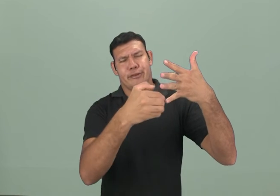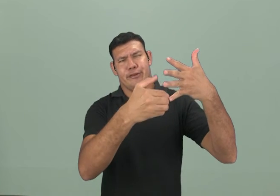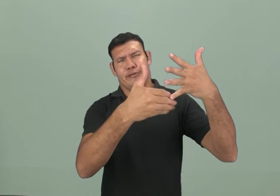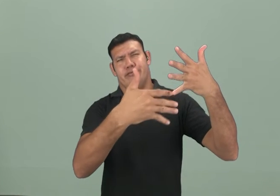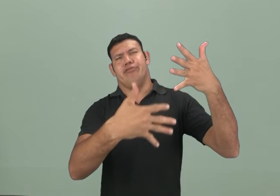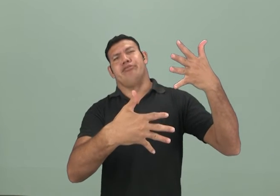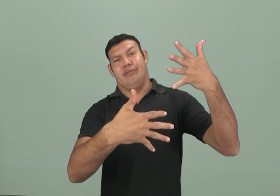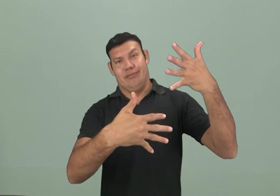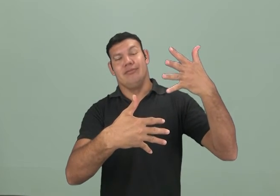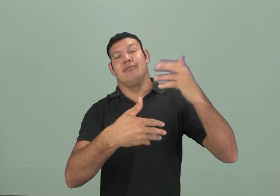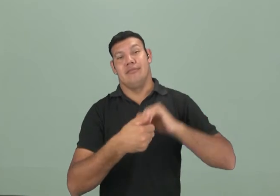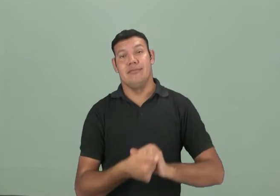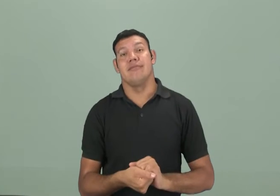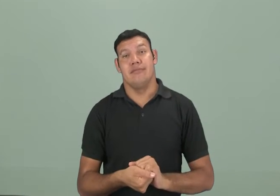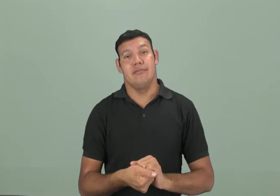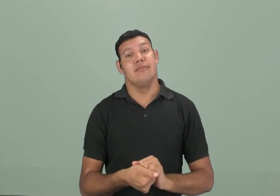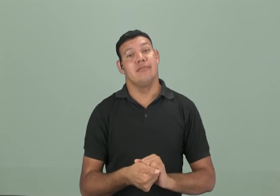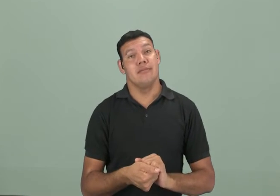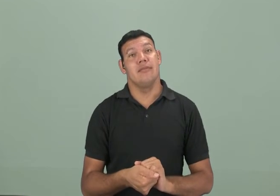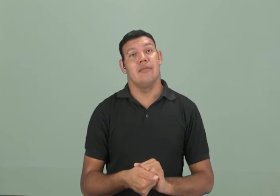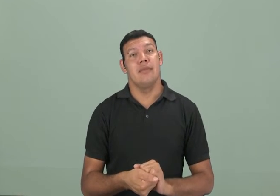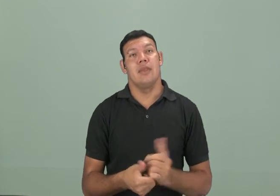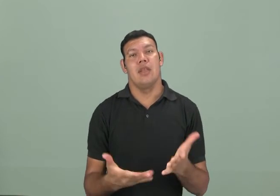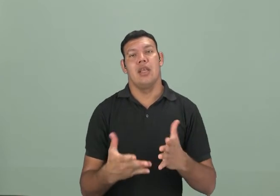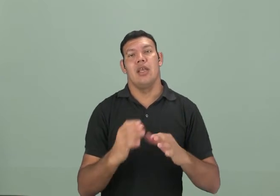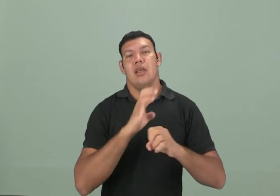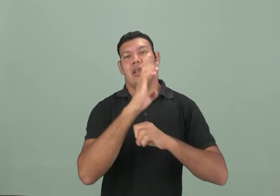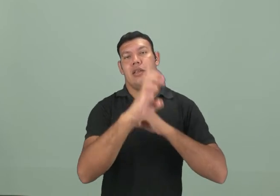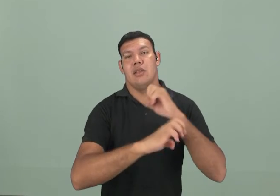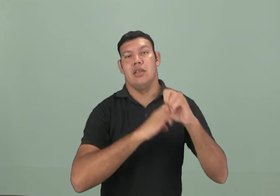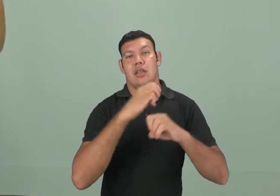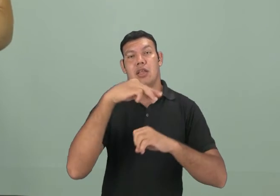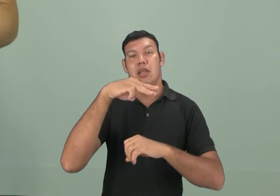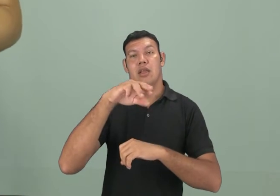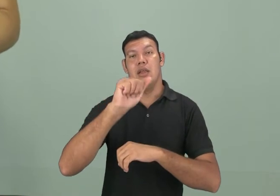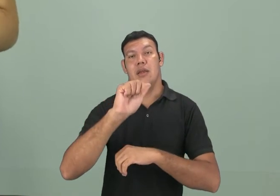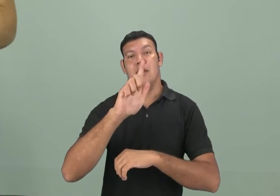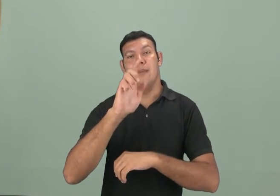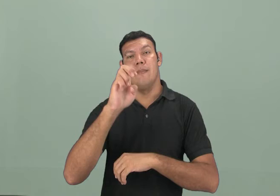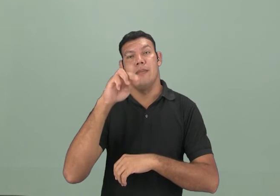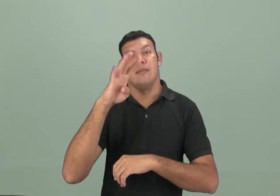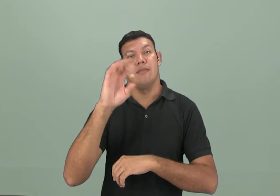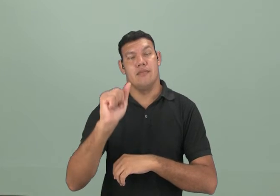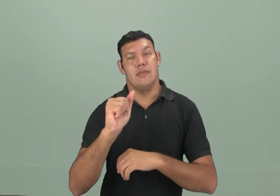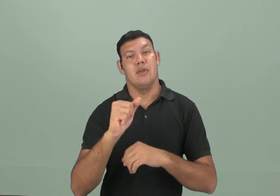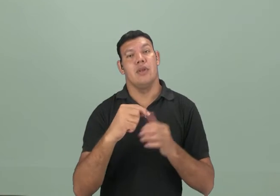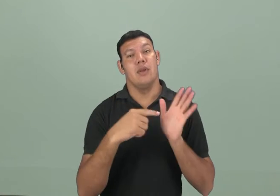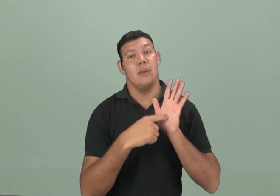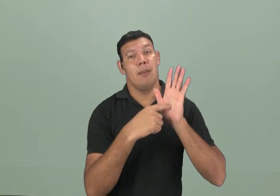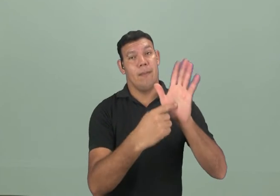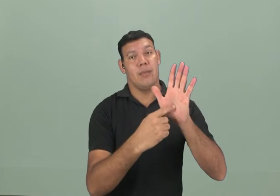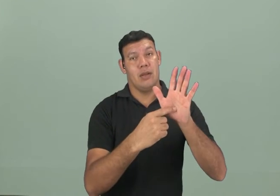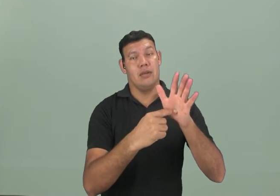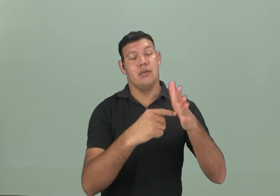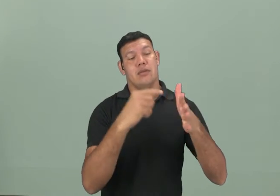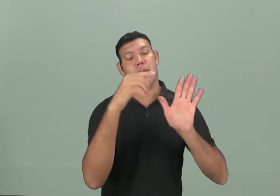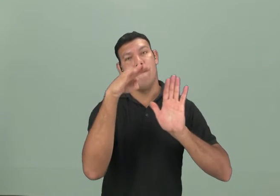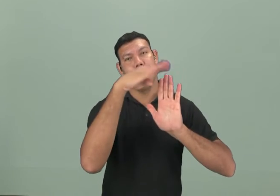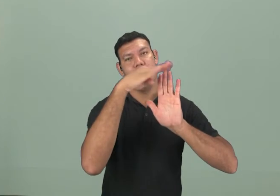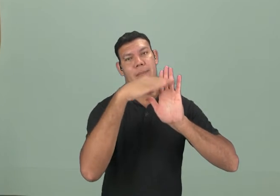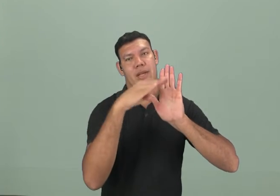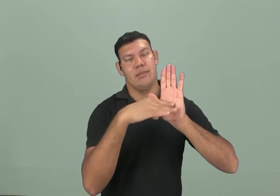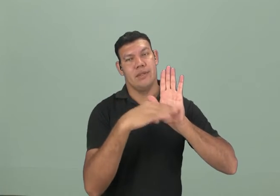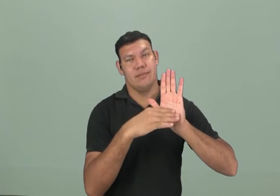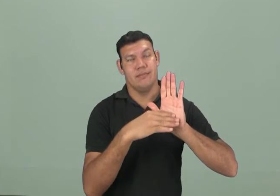por enquanto, as ondas eletromagnéticas são as ondas listadas no espectro eletromagnético, que eu coloquei na tela